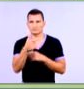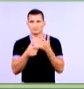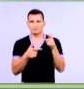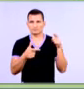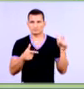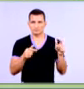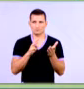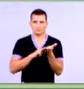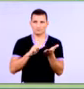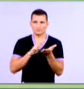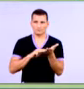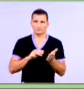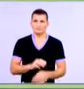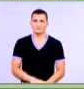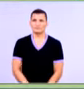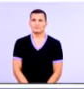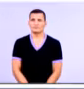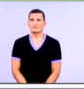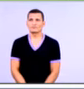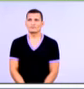métodos.